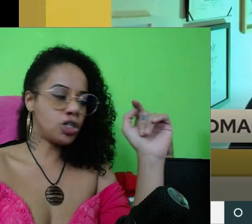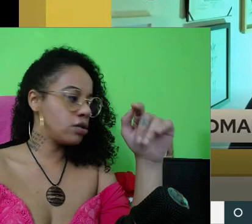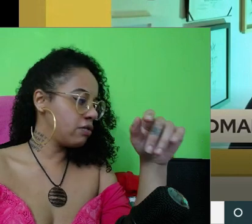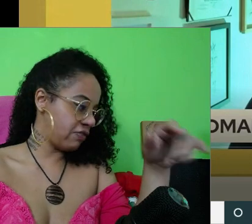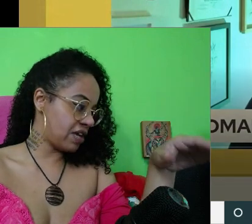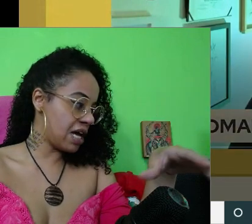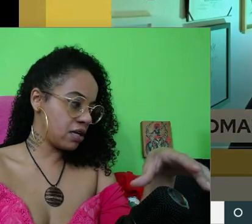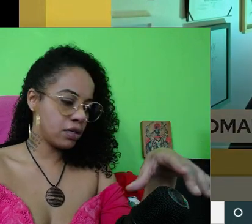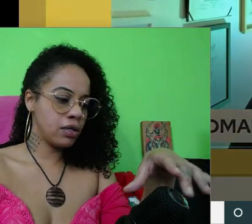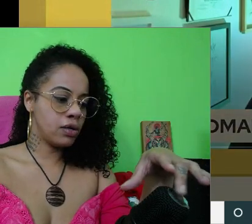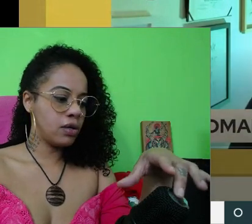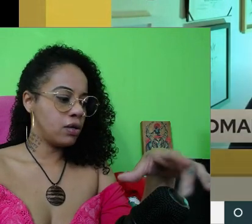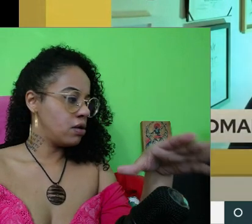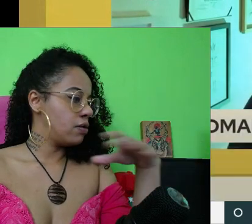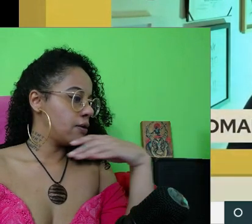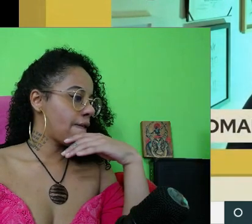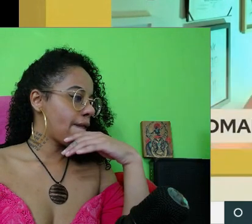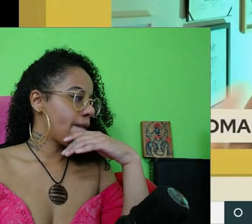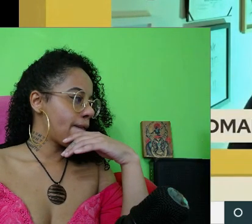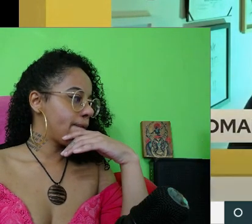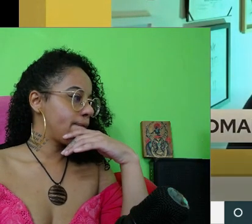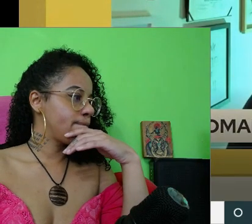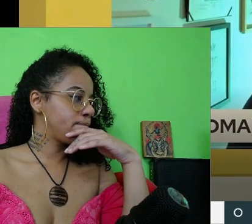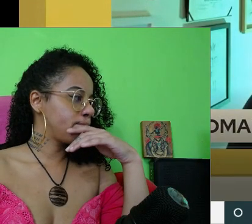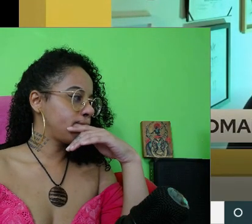falar vou falar assim